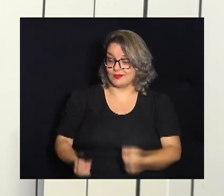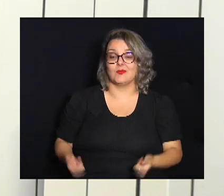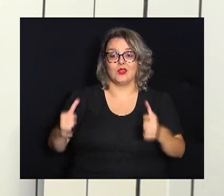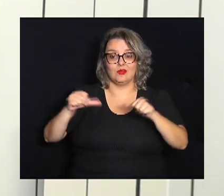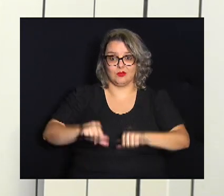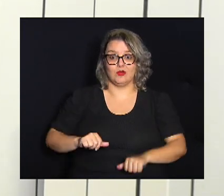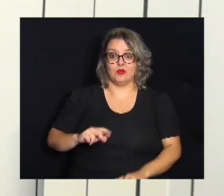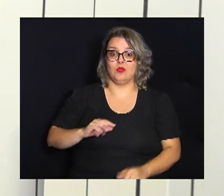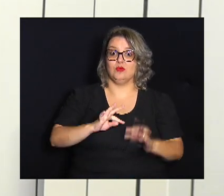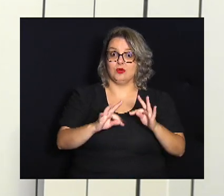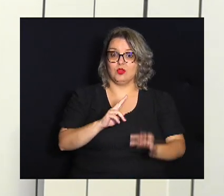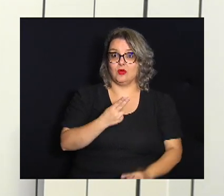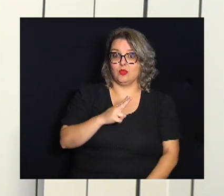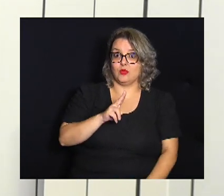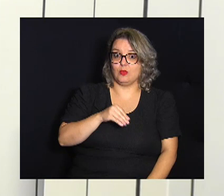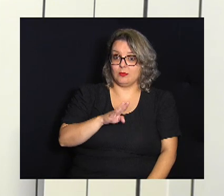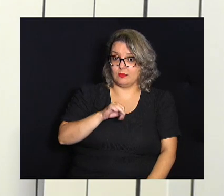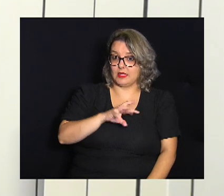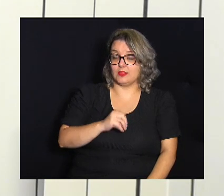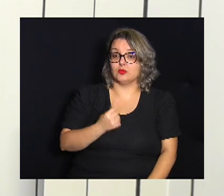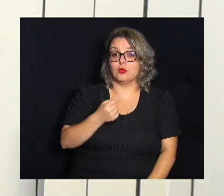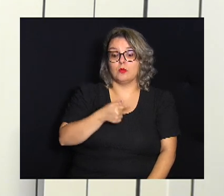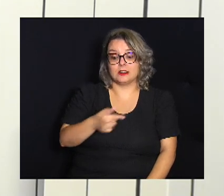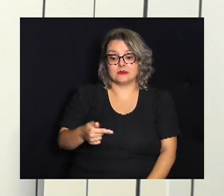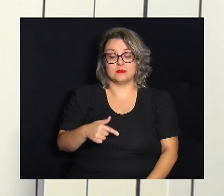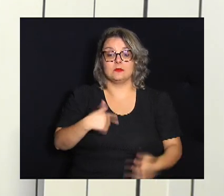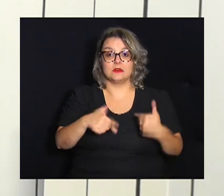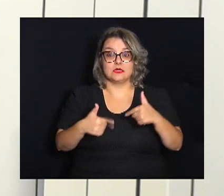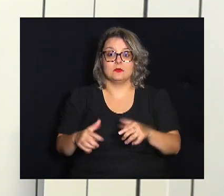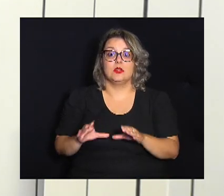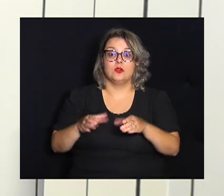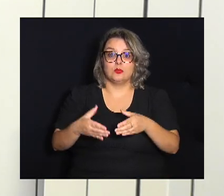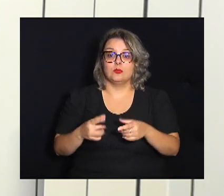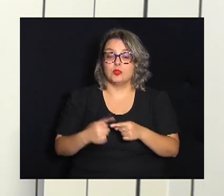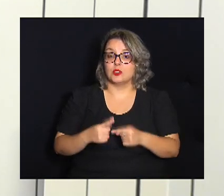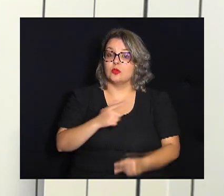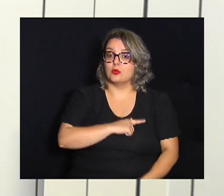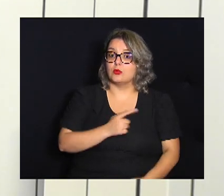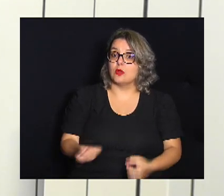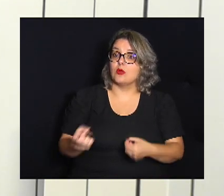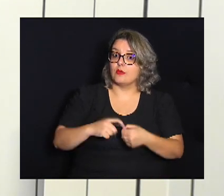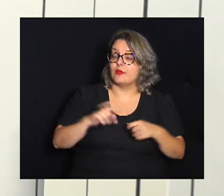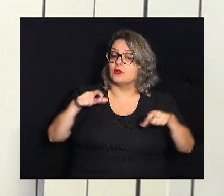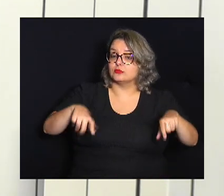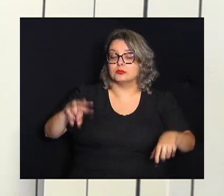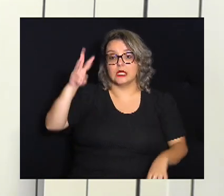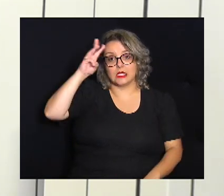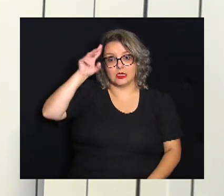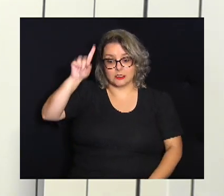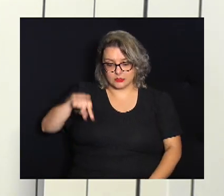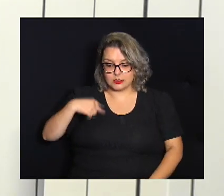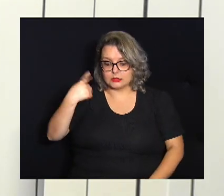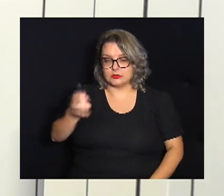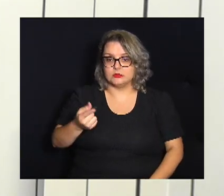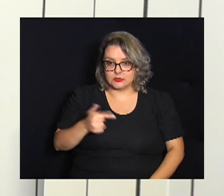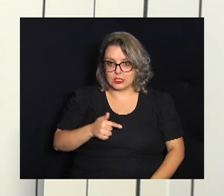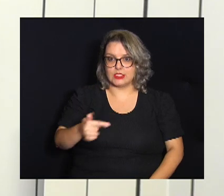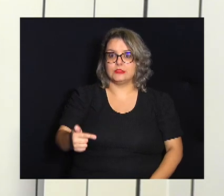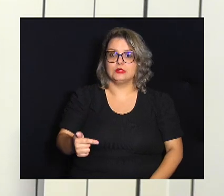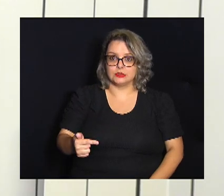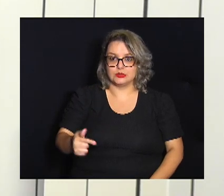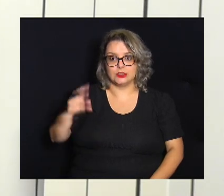Louser vai ter uma semana para trabalhar o time, porque o Guarani só volta a campo na terça-feira da semana que vem,